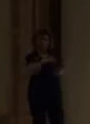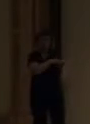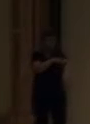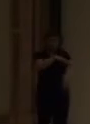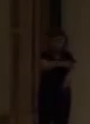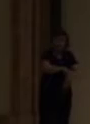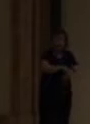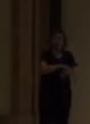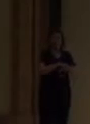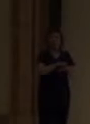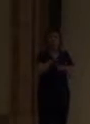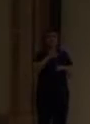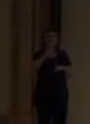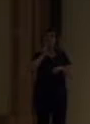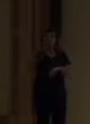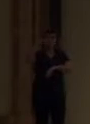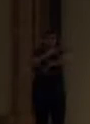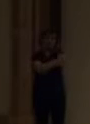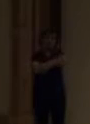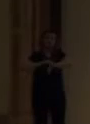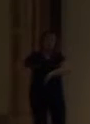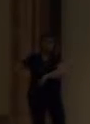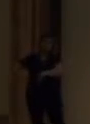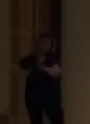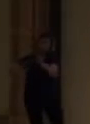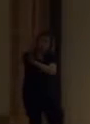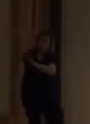mais justo. Pelo menos era isso que se pensava.